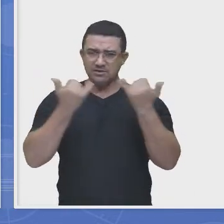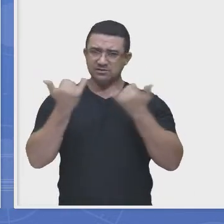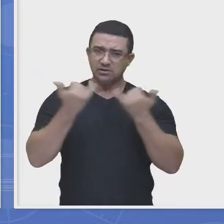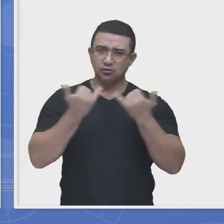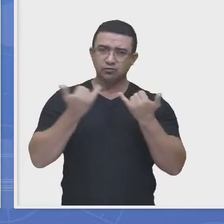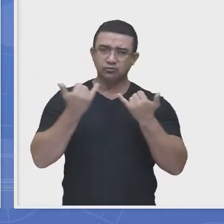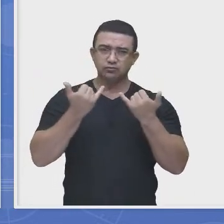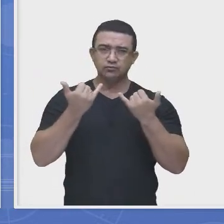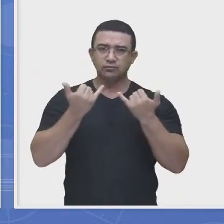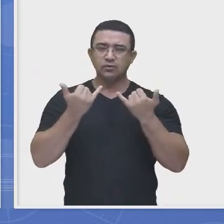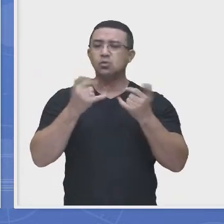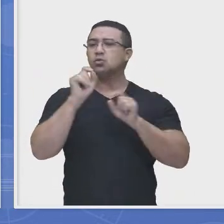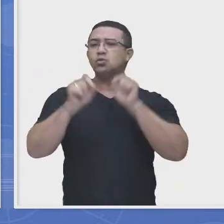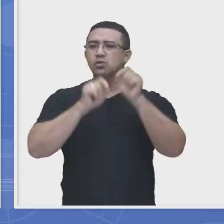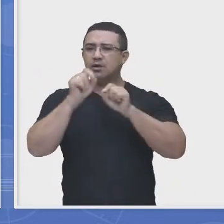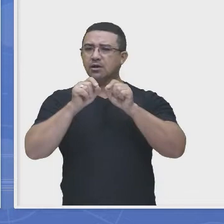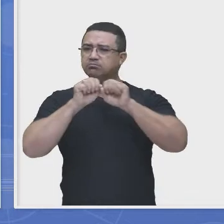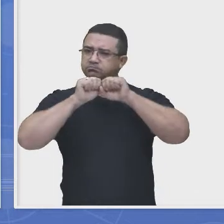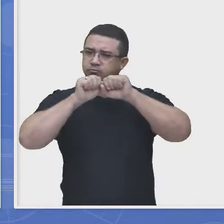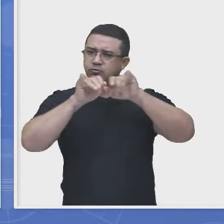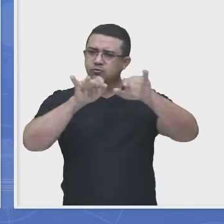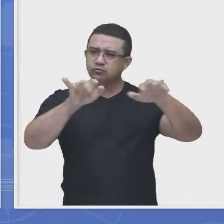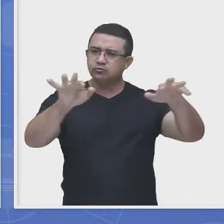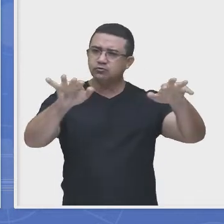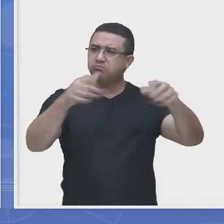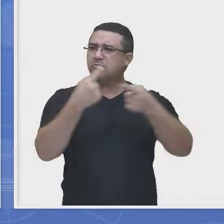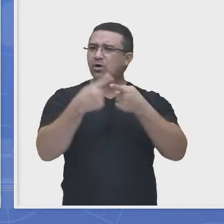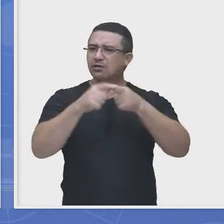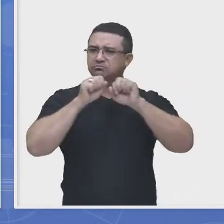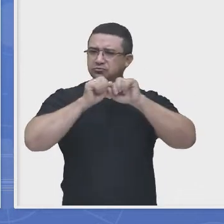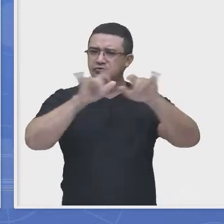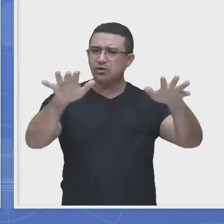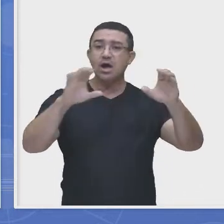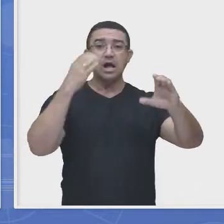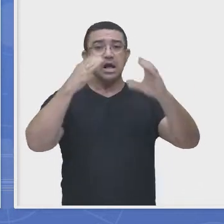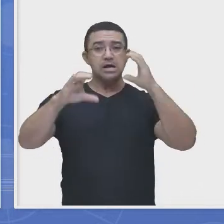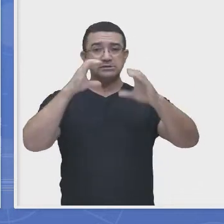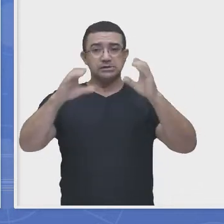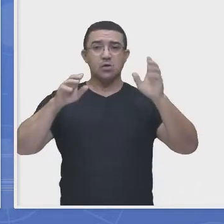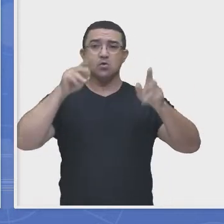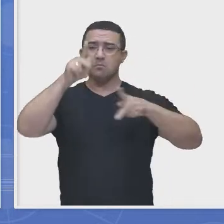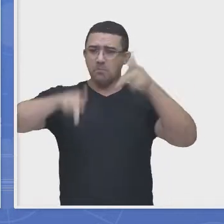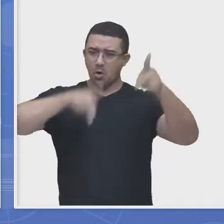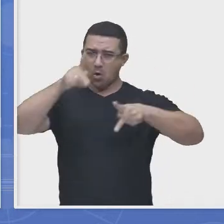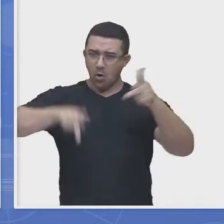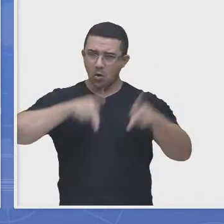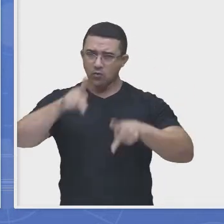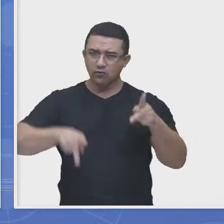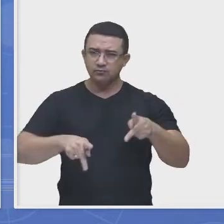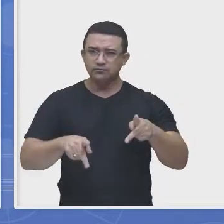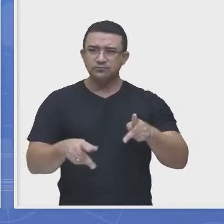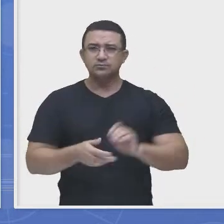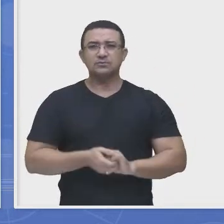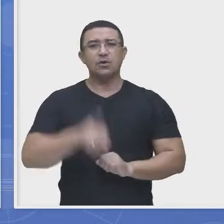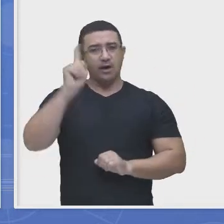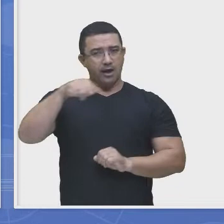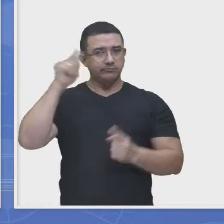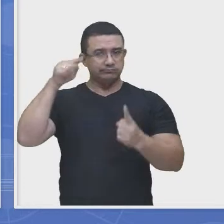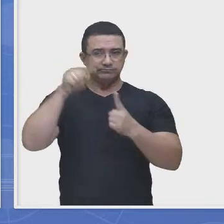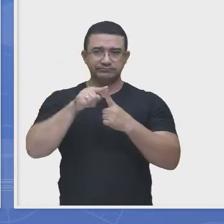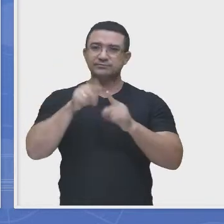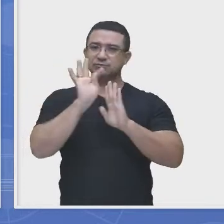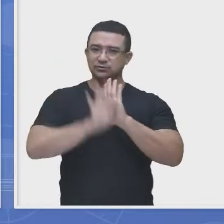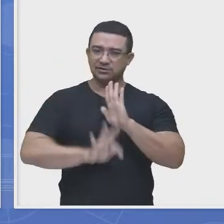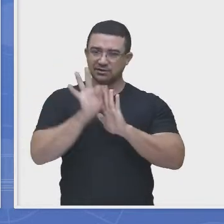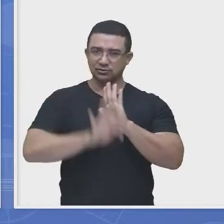informações sobre a difusão da canção de massa em nosso país. Esse era o objetivo do nosso texto. O